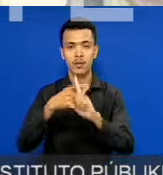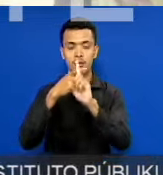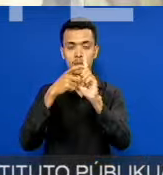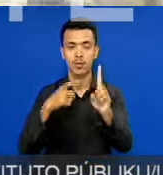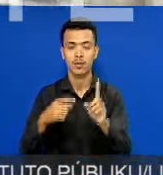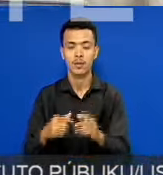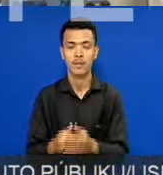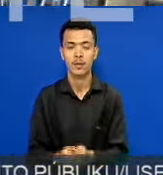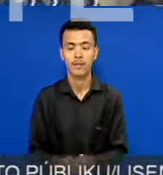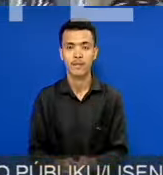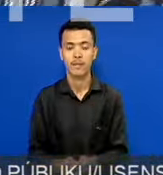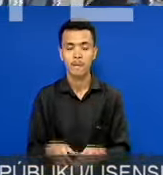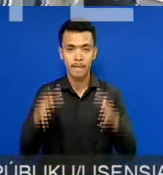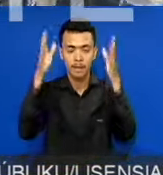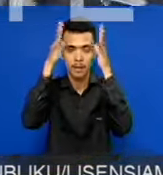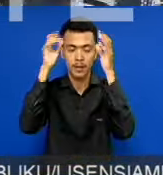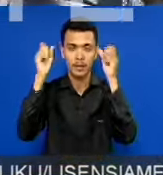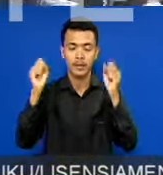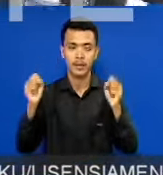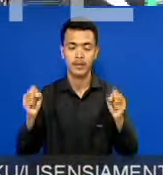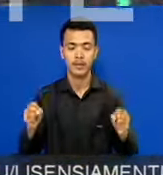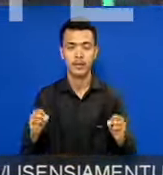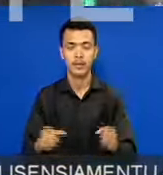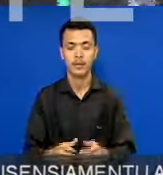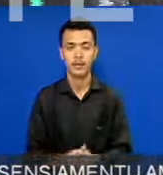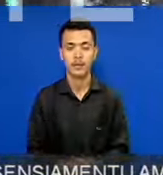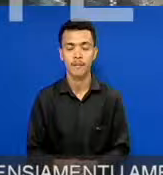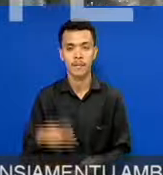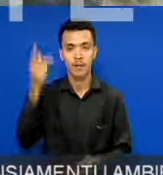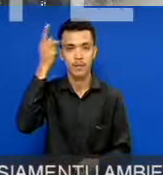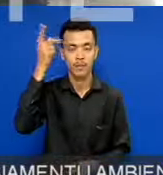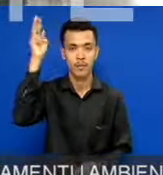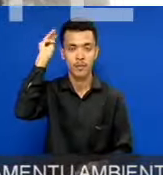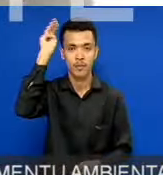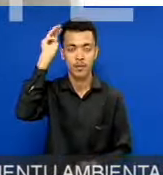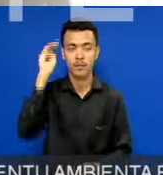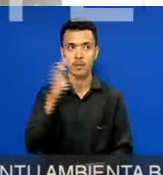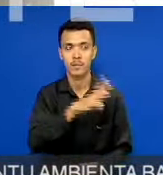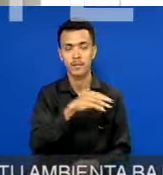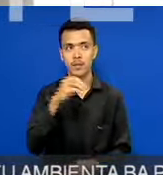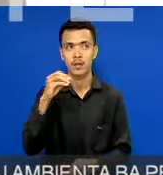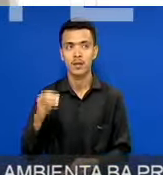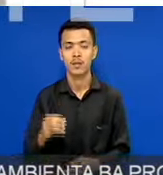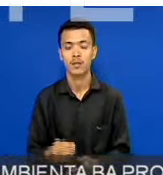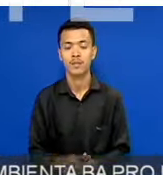sira anesa presidente da República, a primeiro-ministro, nomos